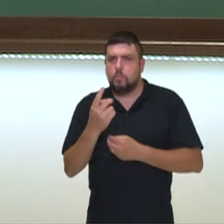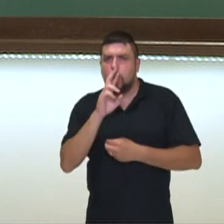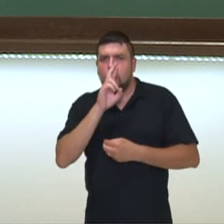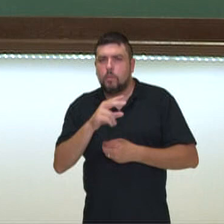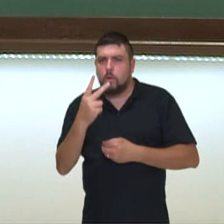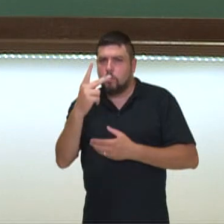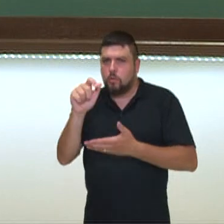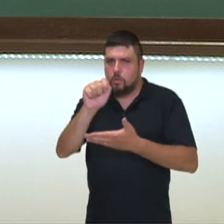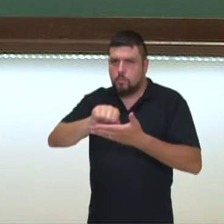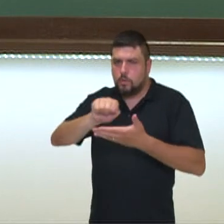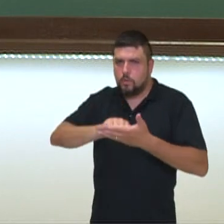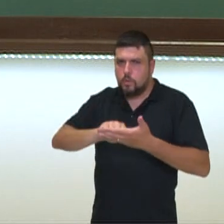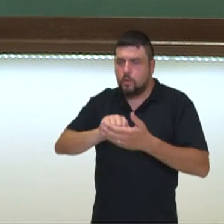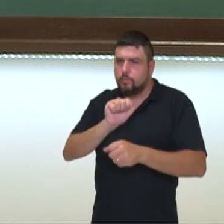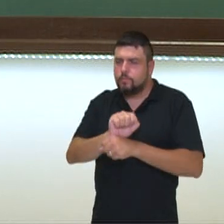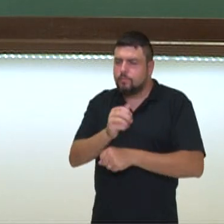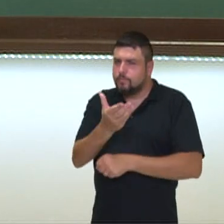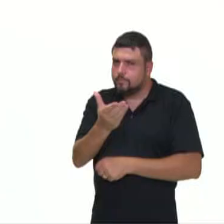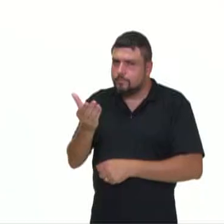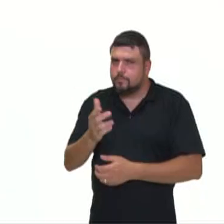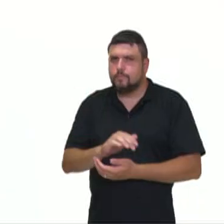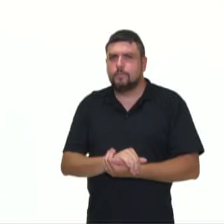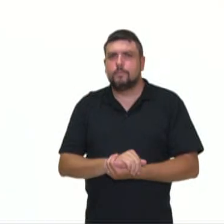caderno. Eu aguardo você.